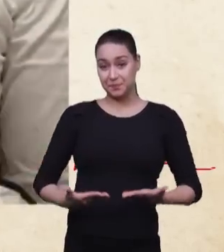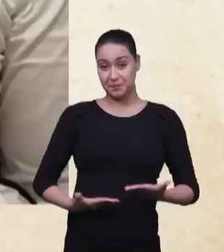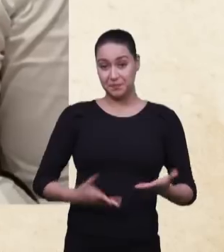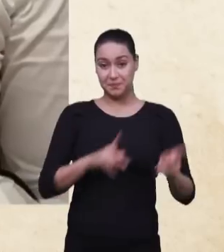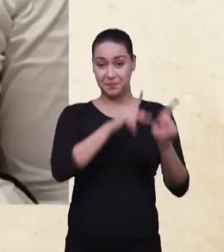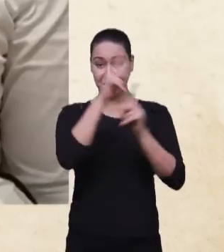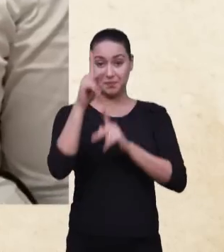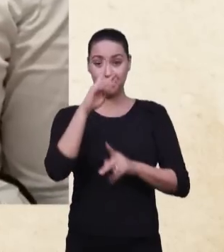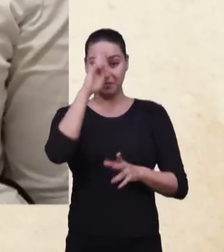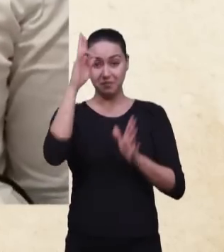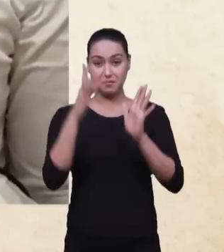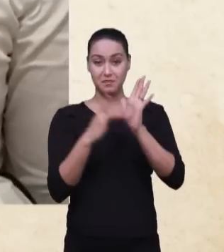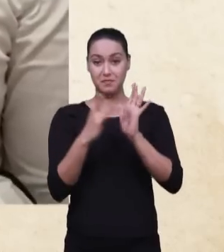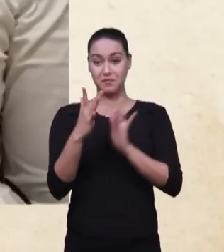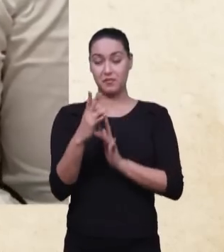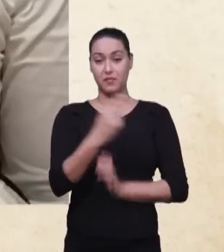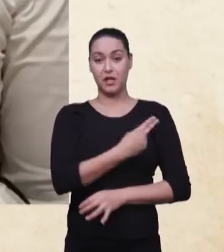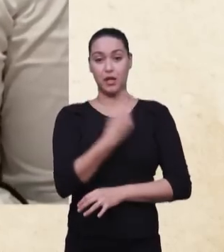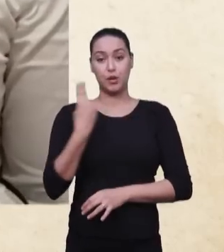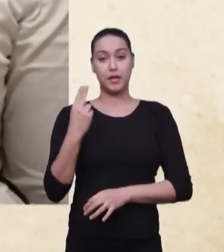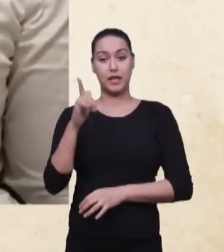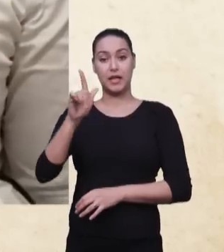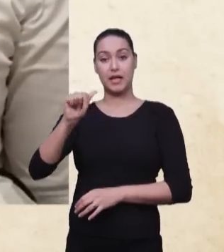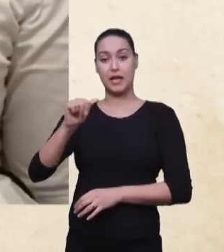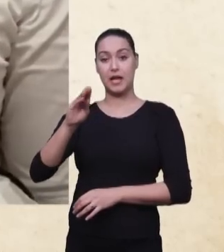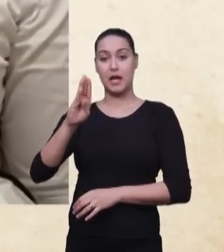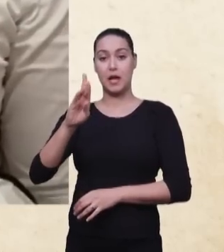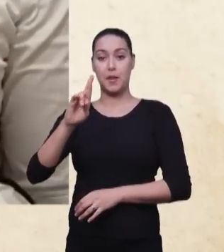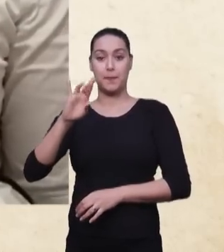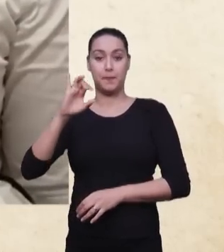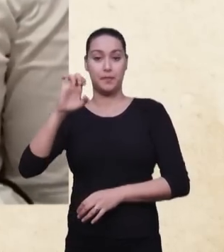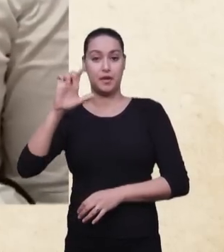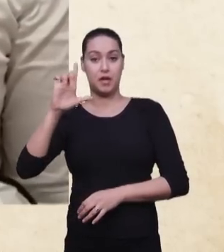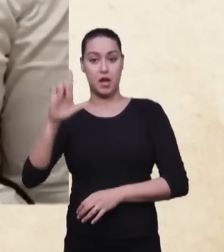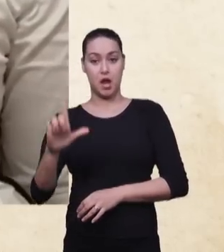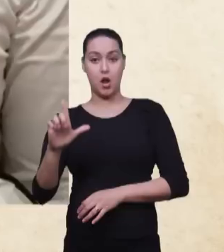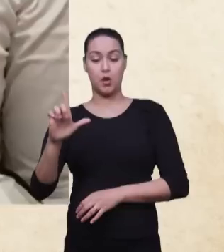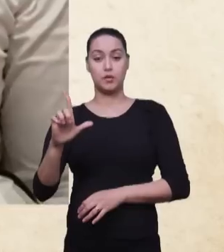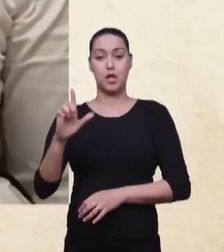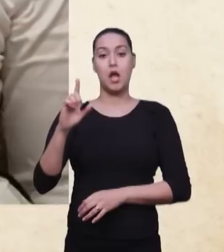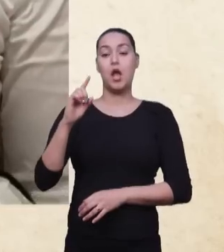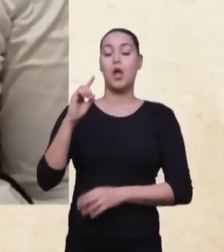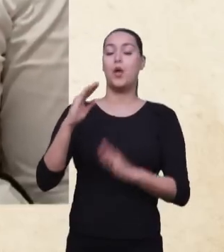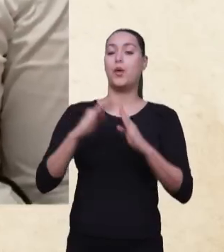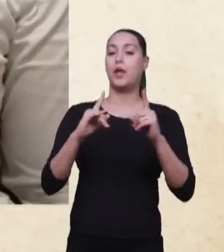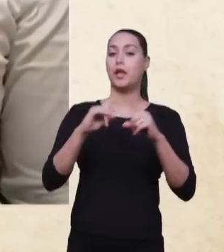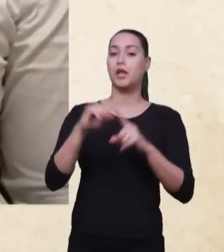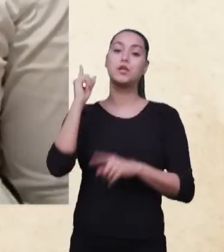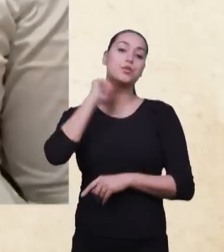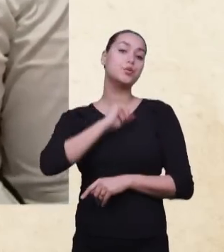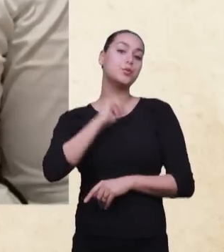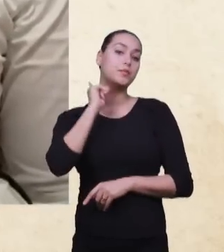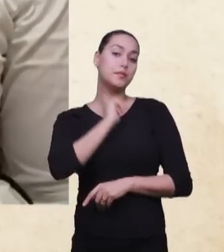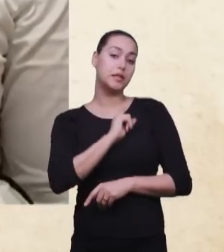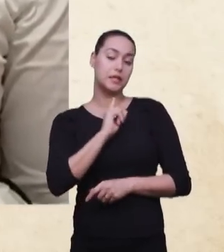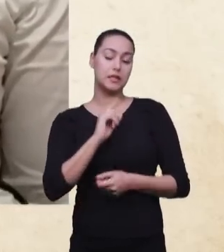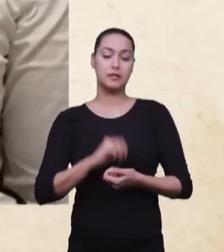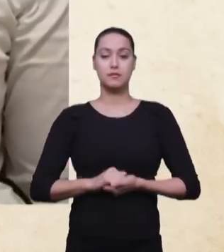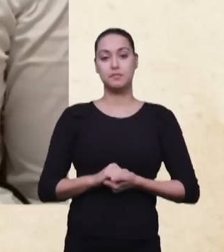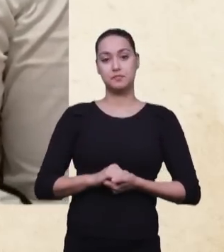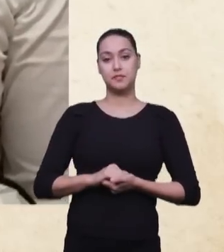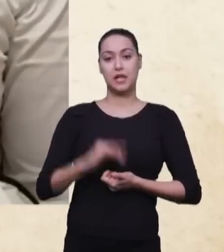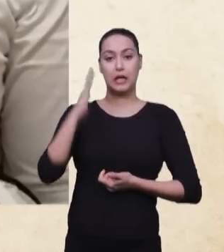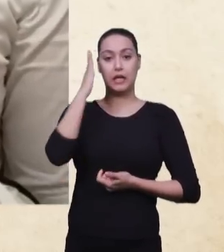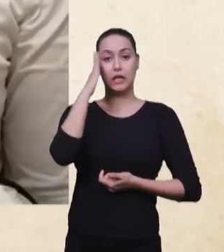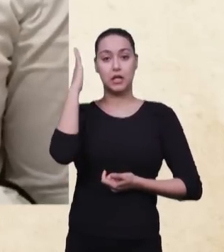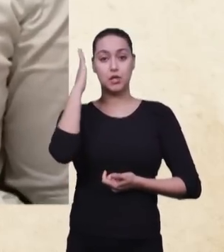Irmãos, a paz do Senhor Jesus. Meu nome é Gabriel Lucas, sou membro da Igreja Central 2 de Governador Valadares, Minas Gerais.